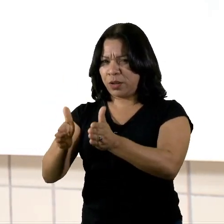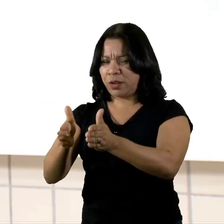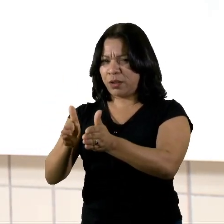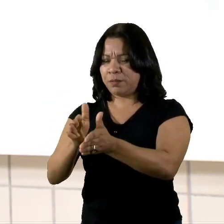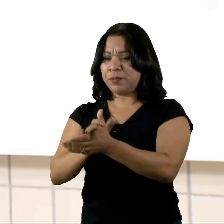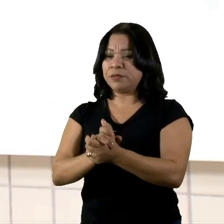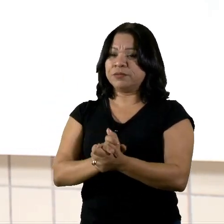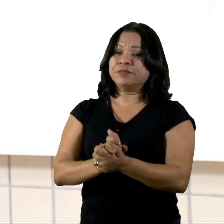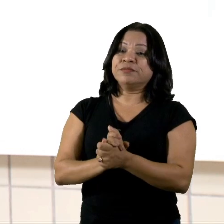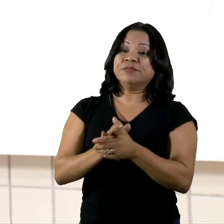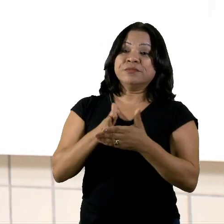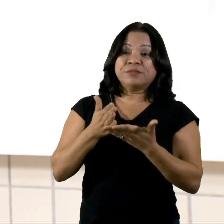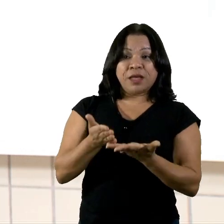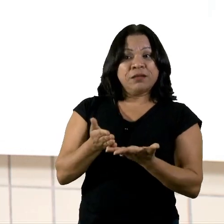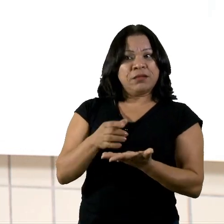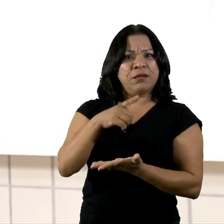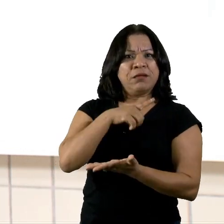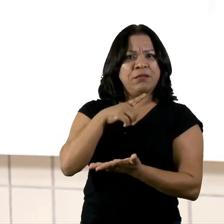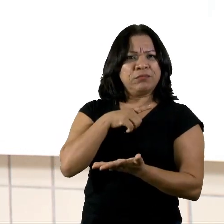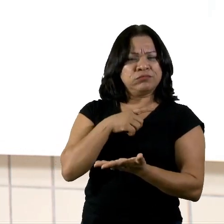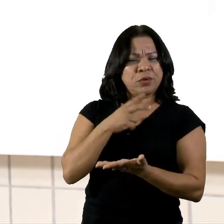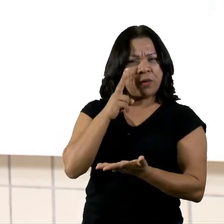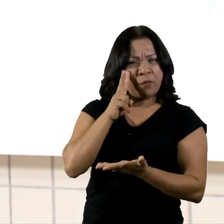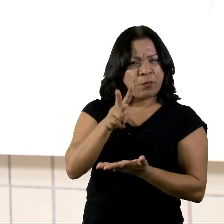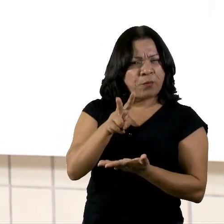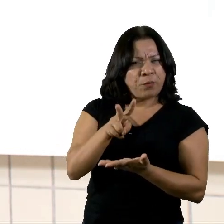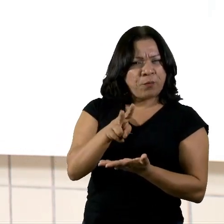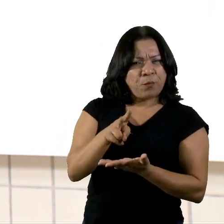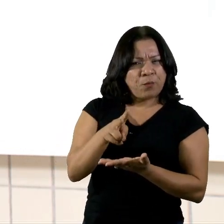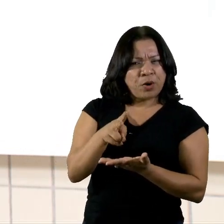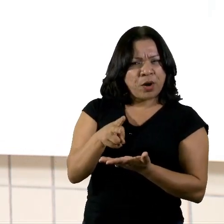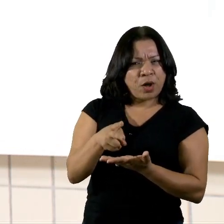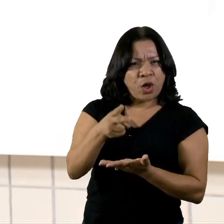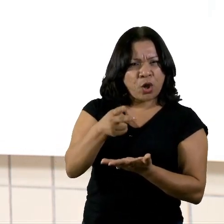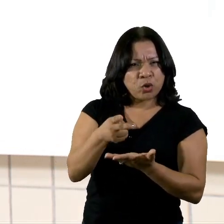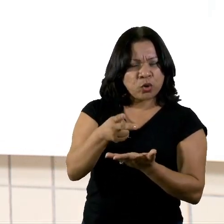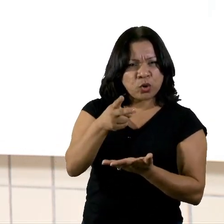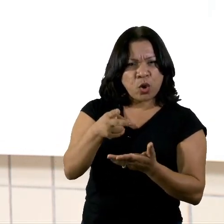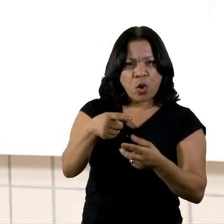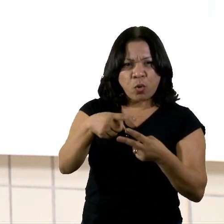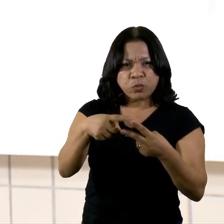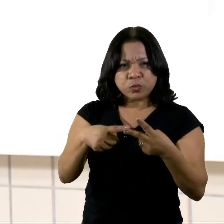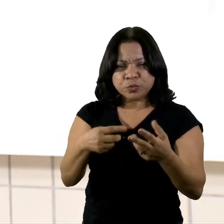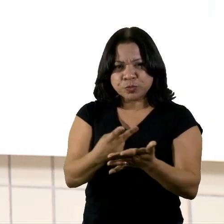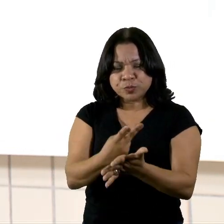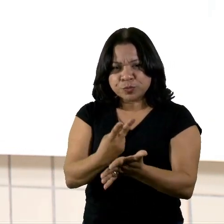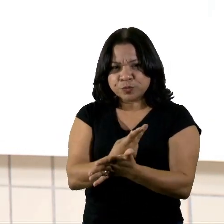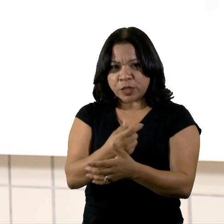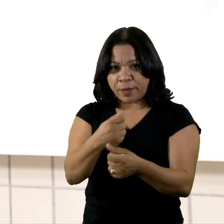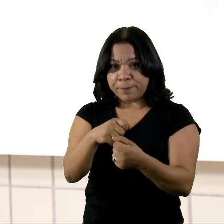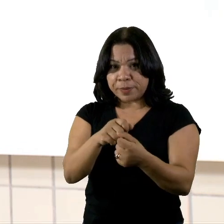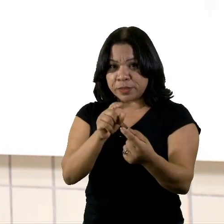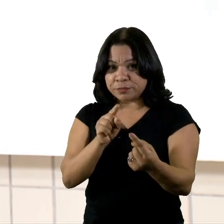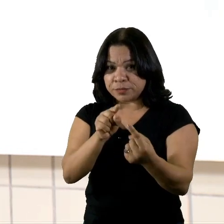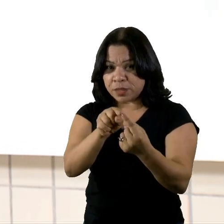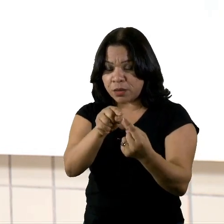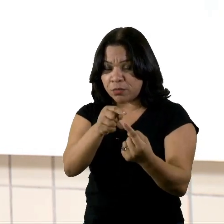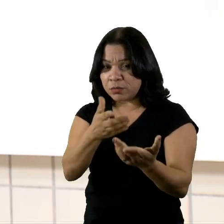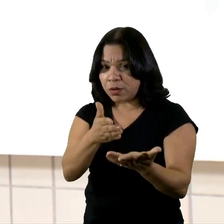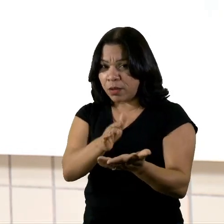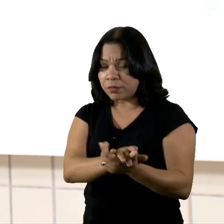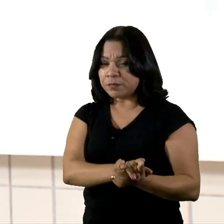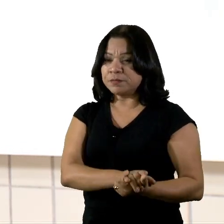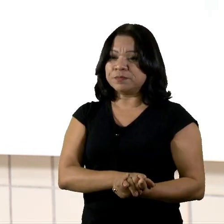tem dois erros, na verdade. Que a gente tem que. O problema é você identificar os erros, né?